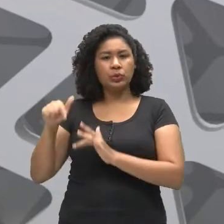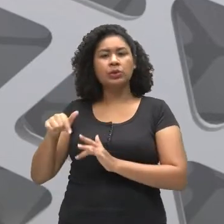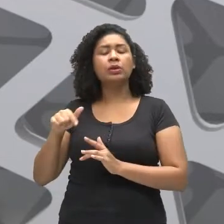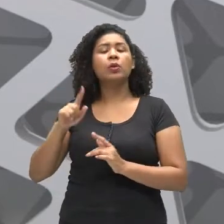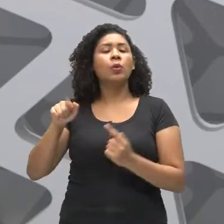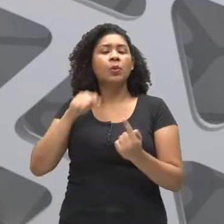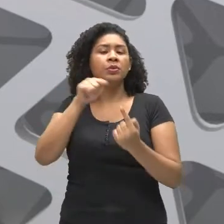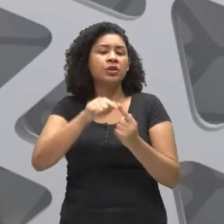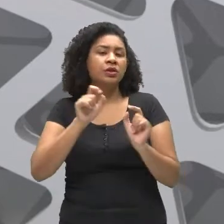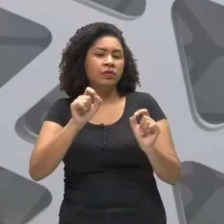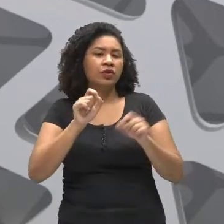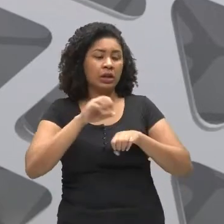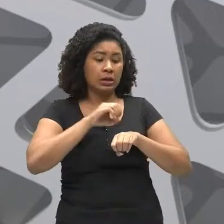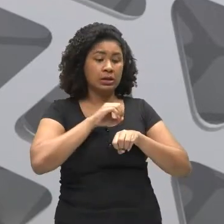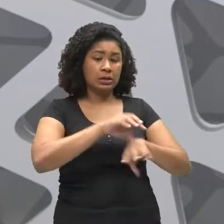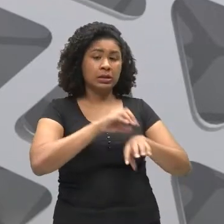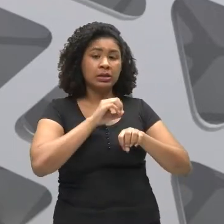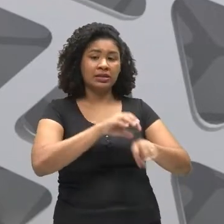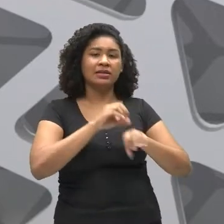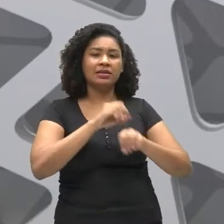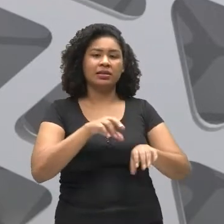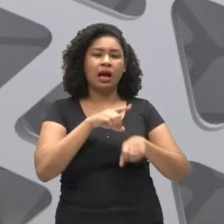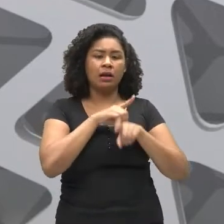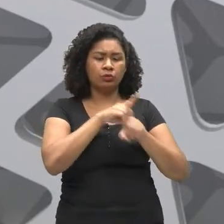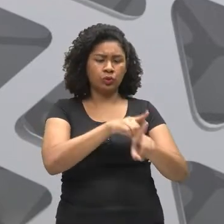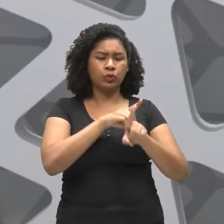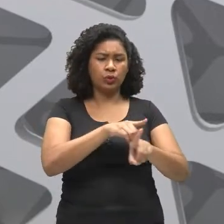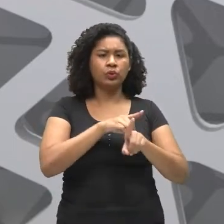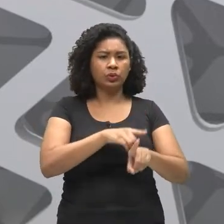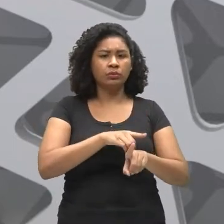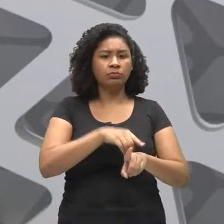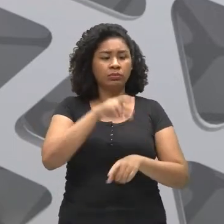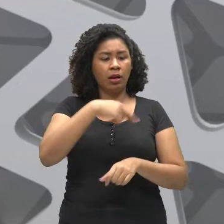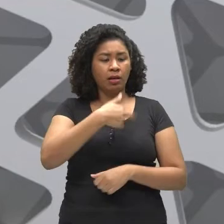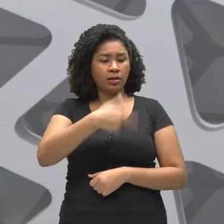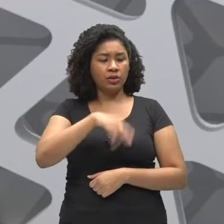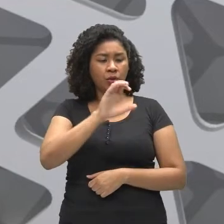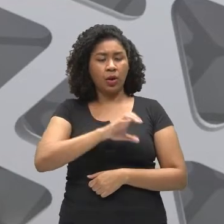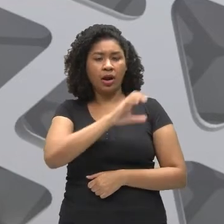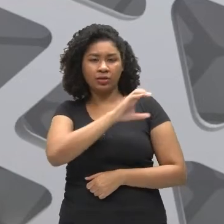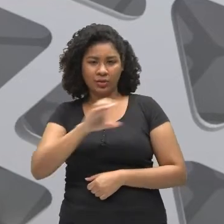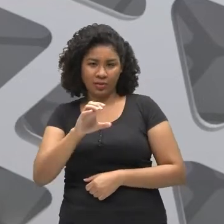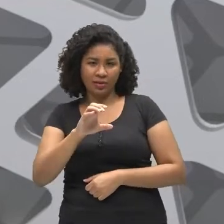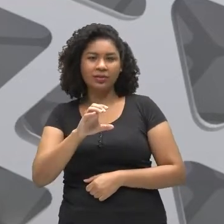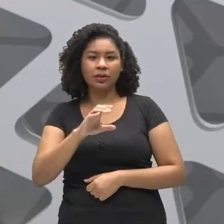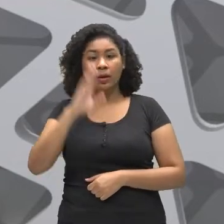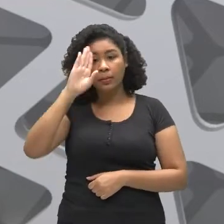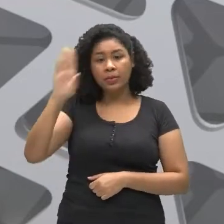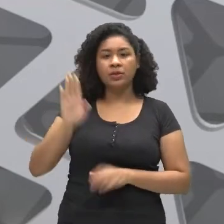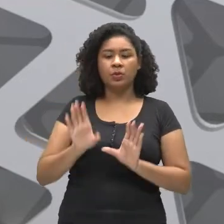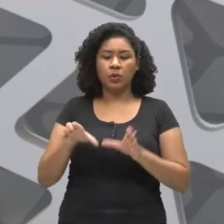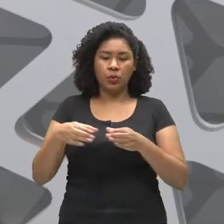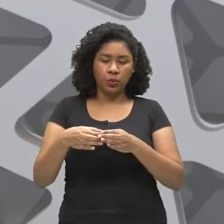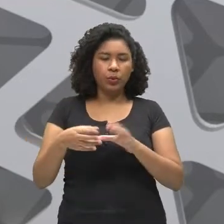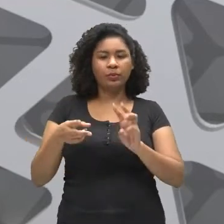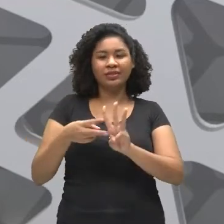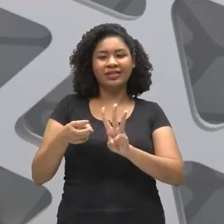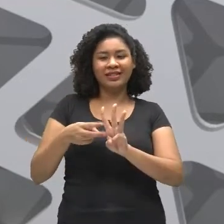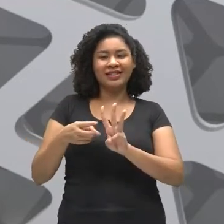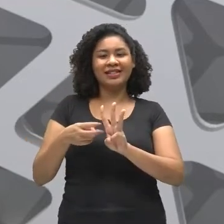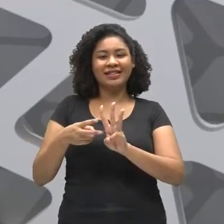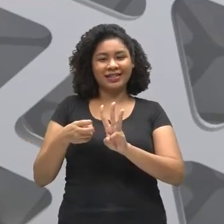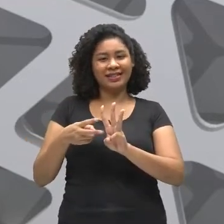é ensinar os dogmas da religião católica a esses grupos, principalmente os grupos indígenas aqui, por